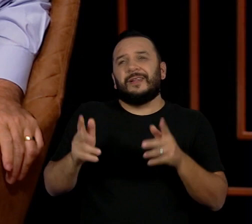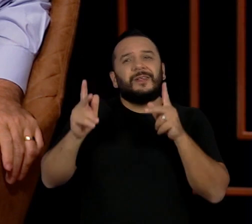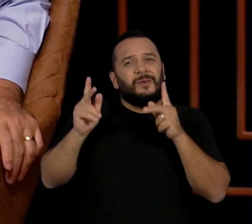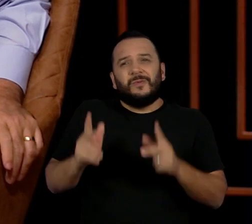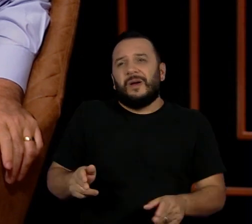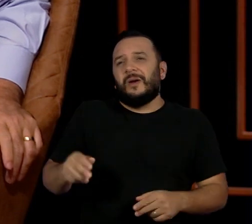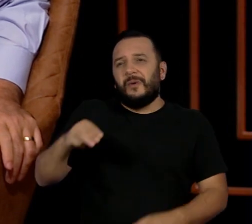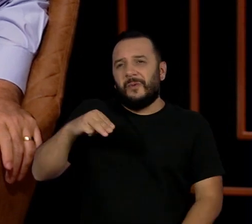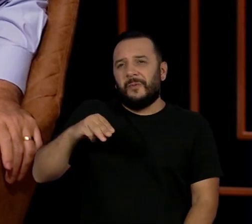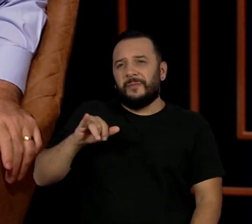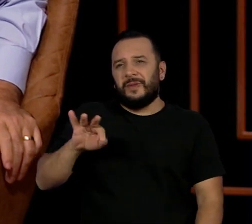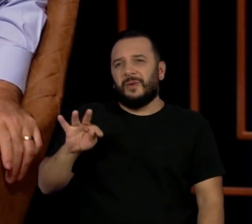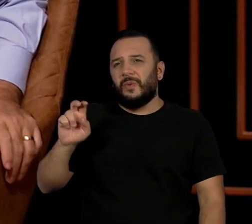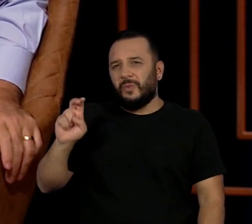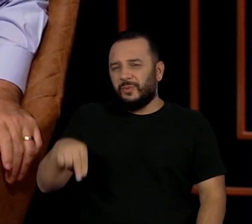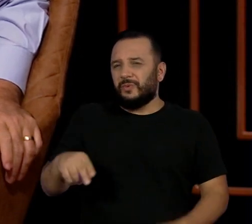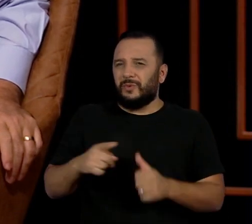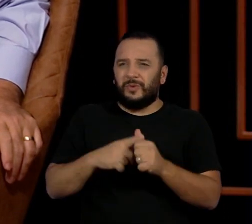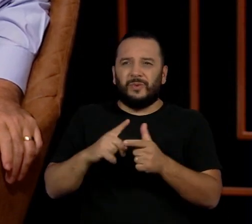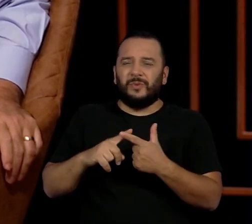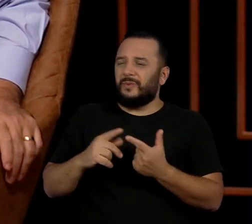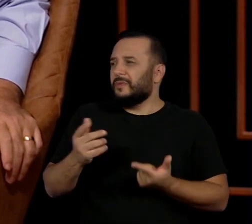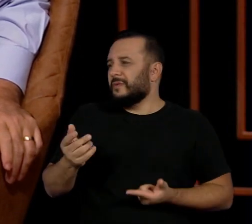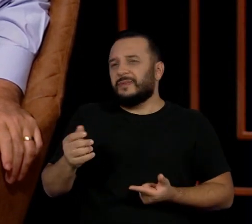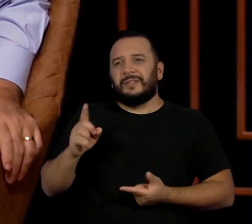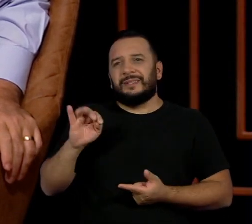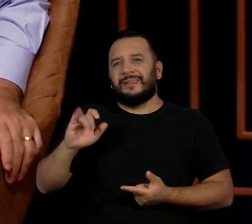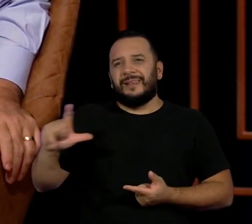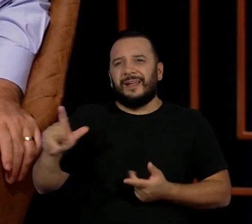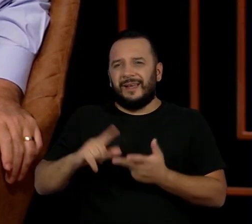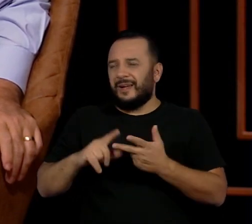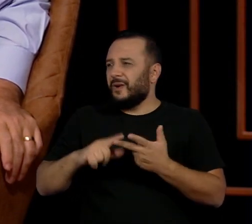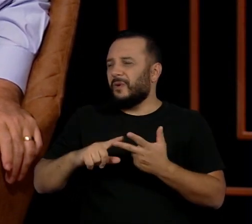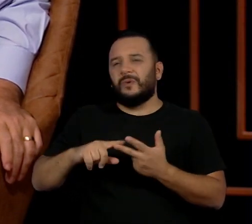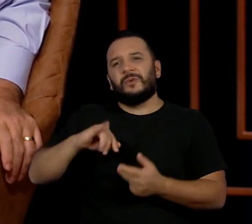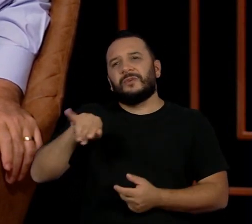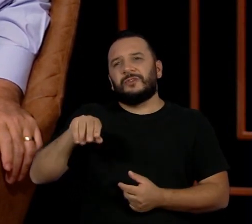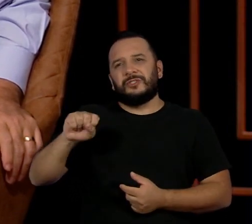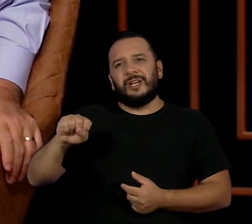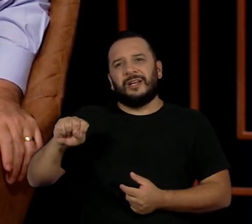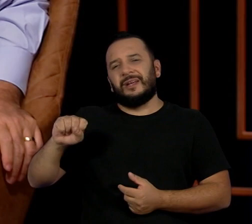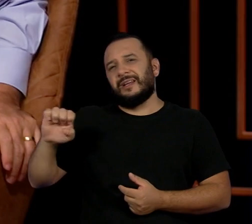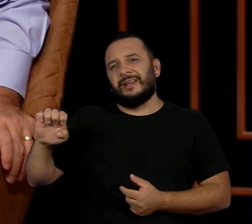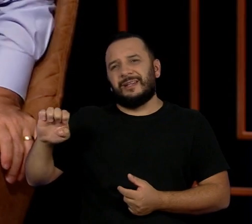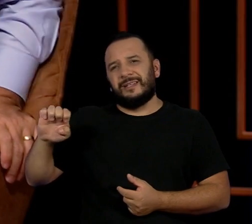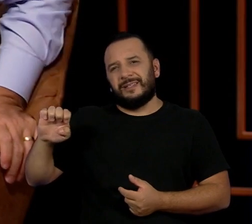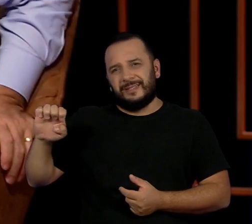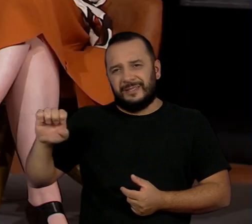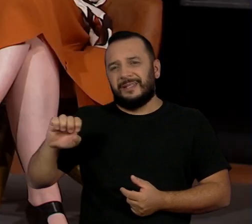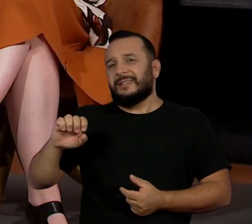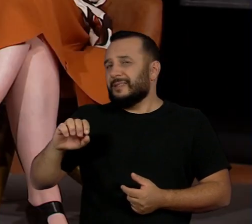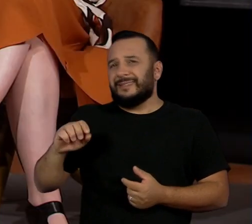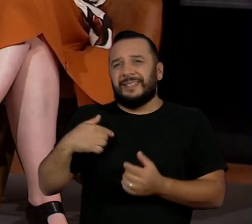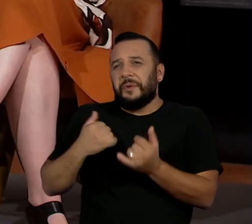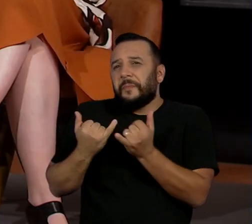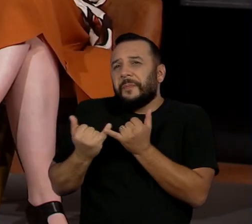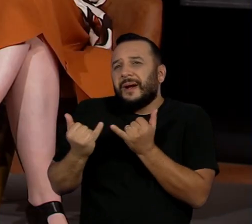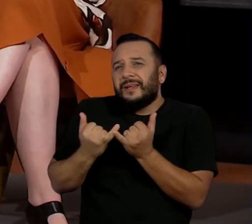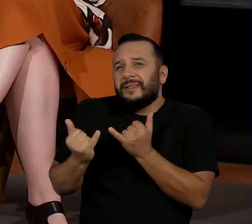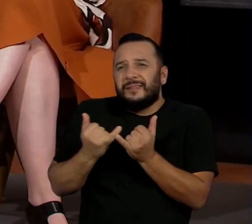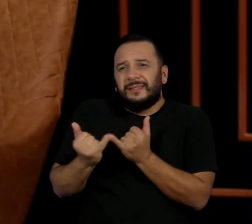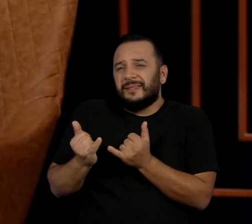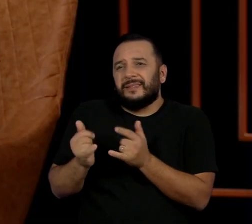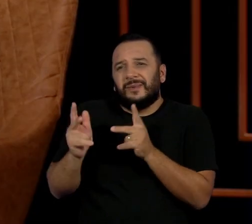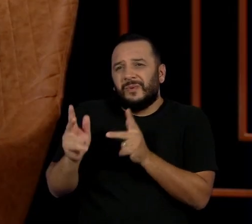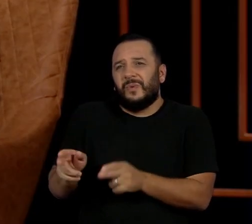de Fregolente, sabe, Daniel Filho, Jesse Valadão. Se eu chegar 1 milímetro e ser um